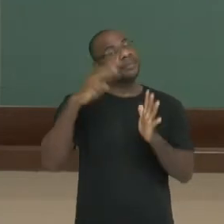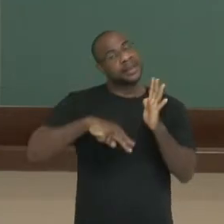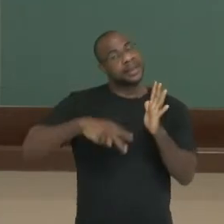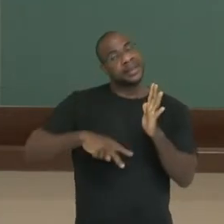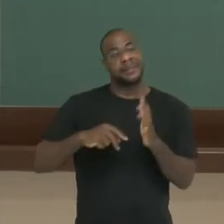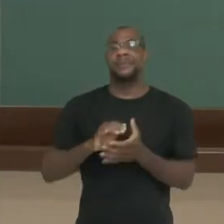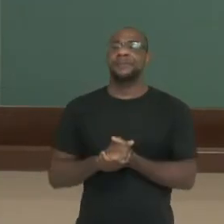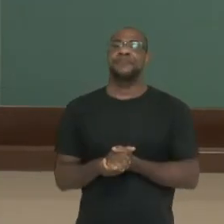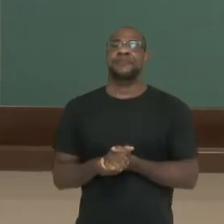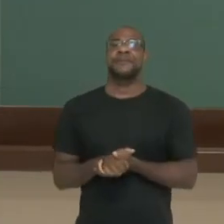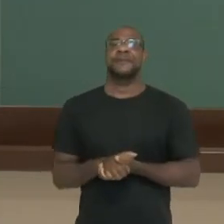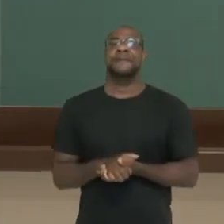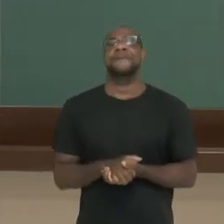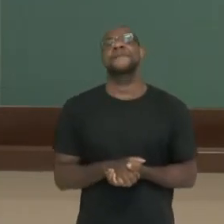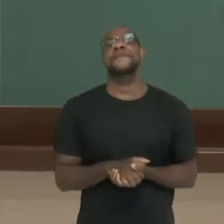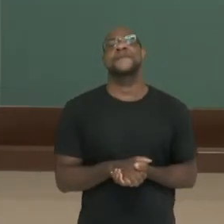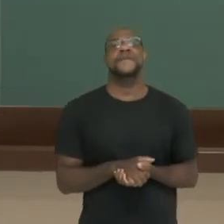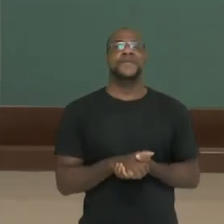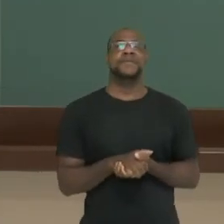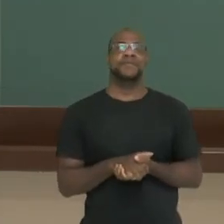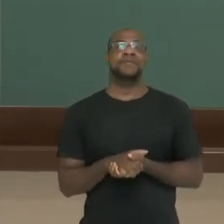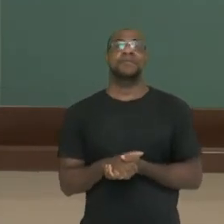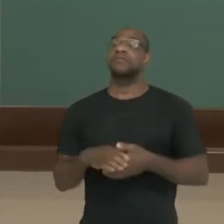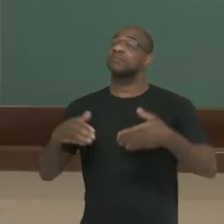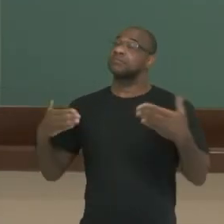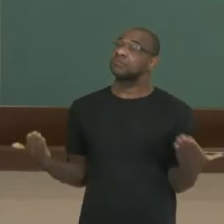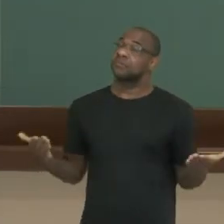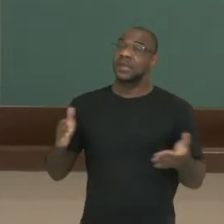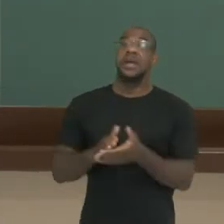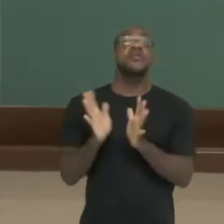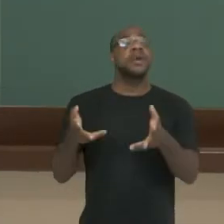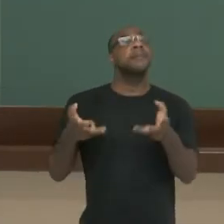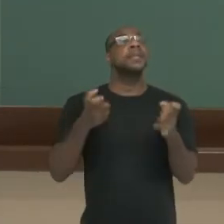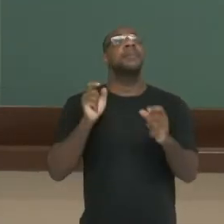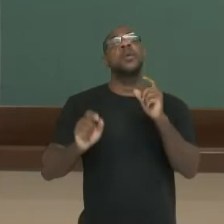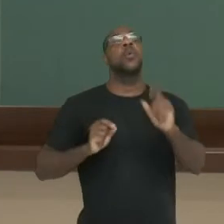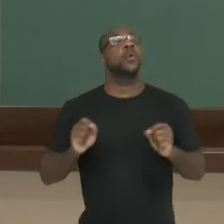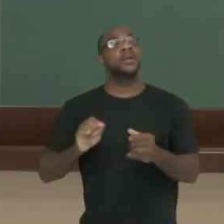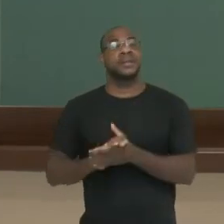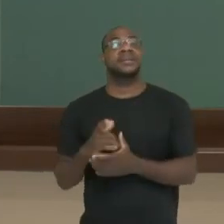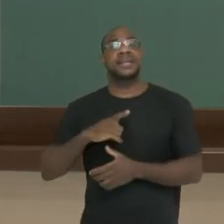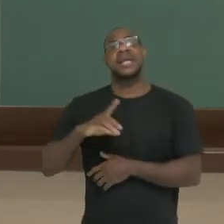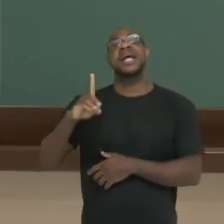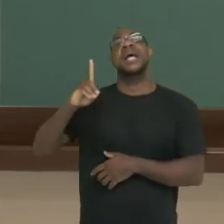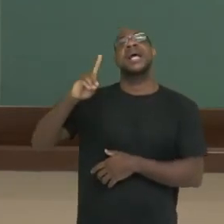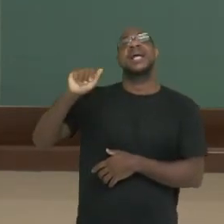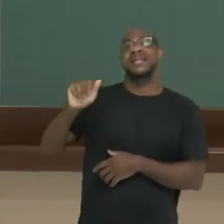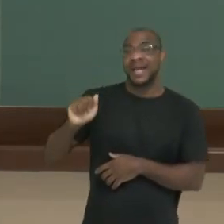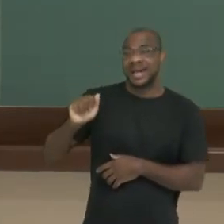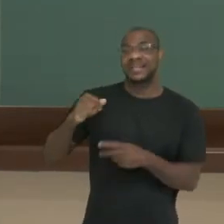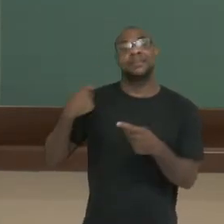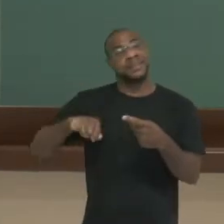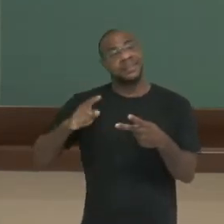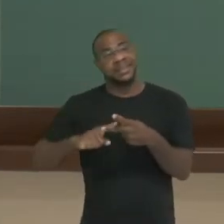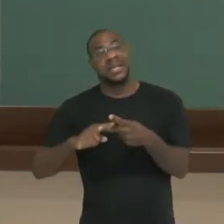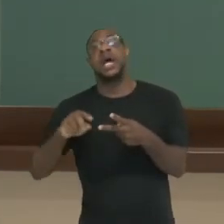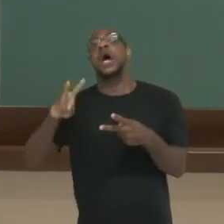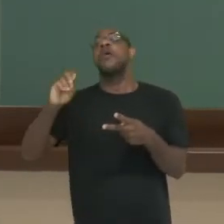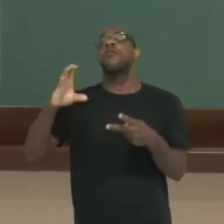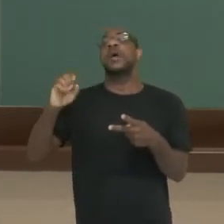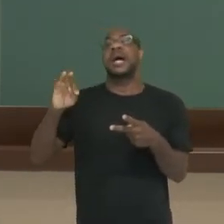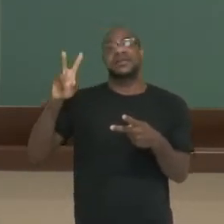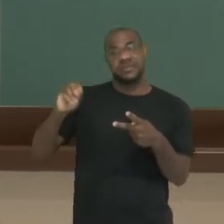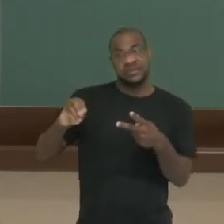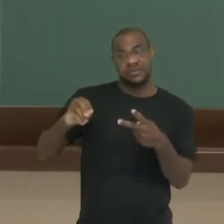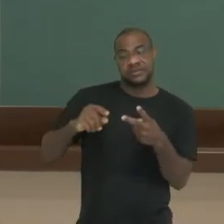quais são esses elementos que constituem a carta, né? Mas já perceberam que tem que ter a data, tem que ter o vocativo, que é a pessoa para quem